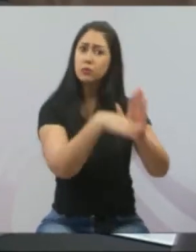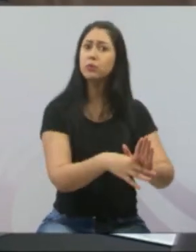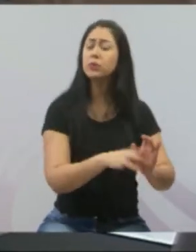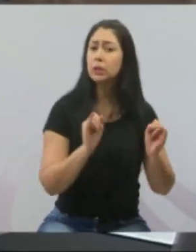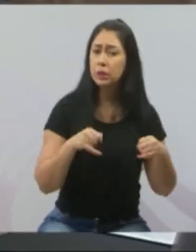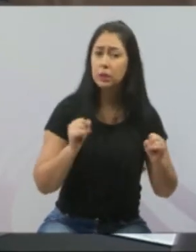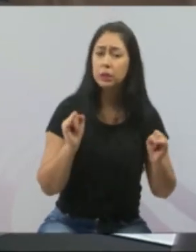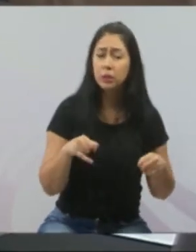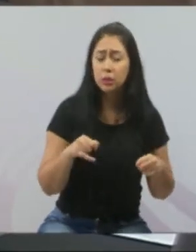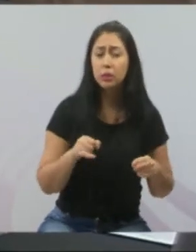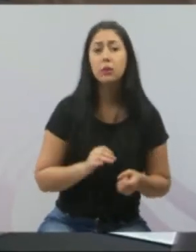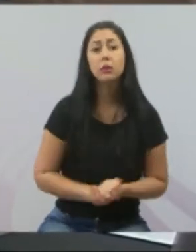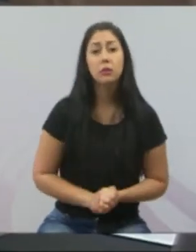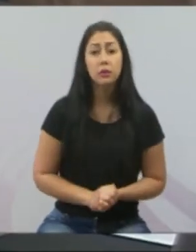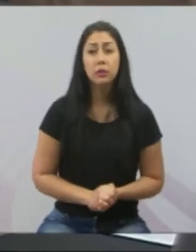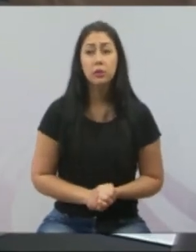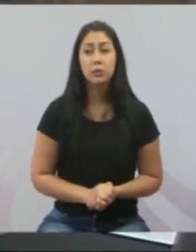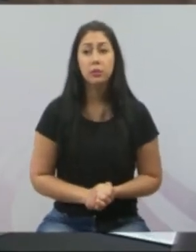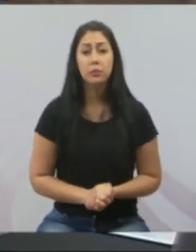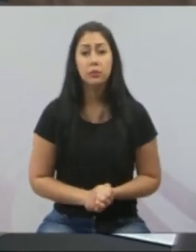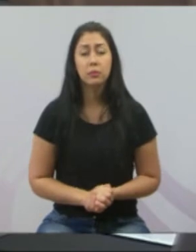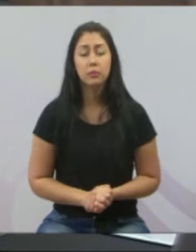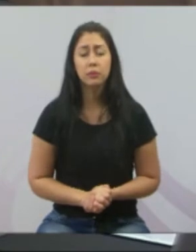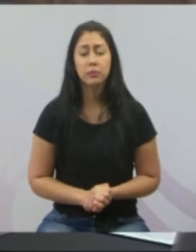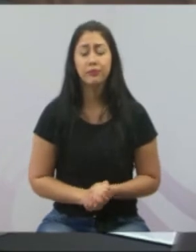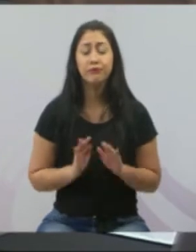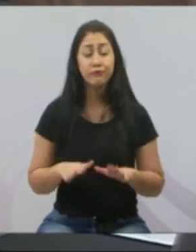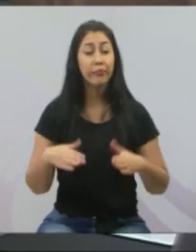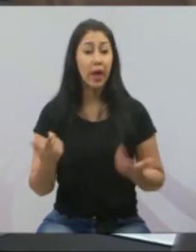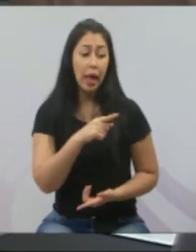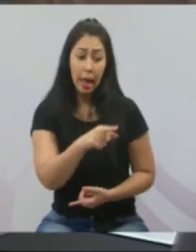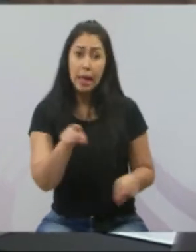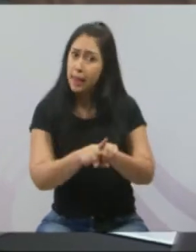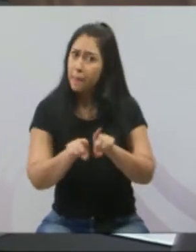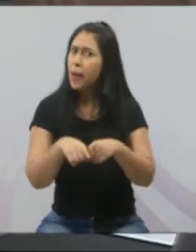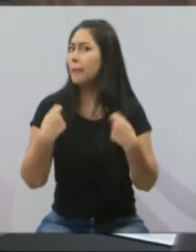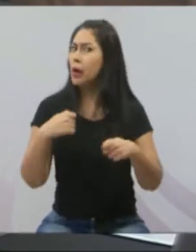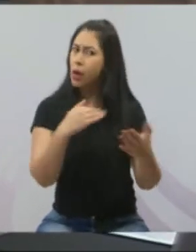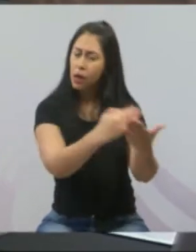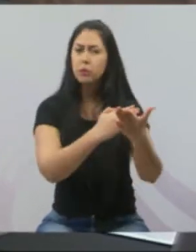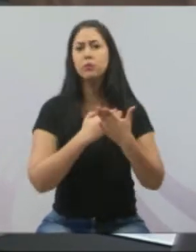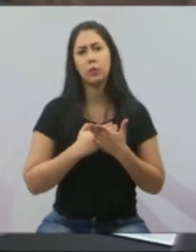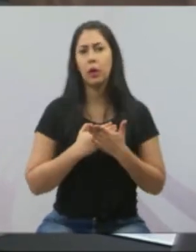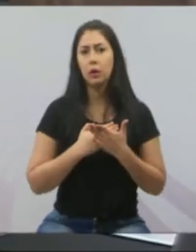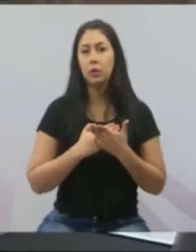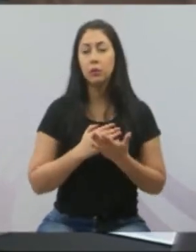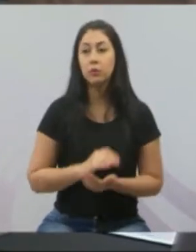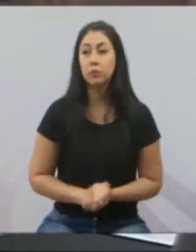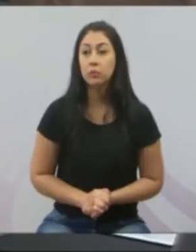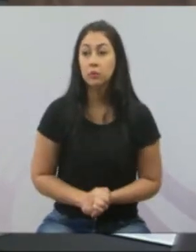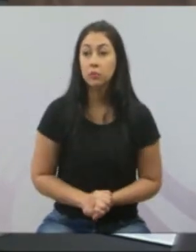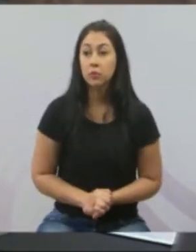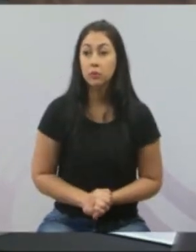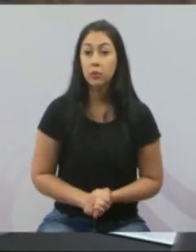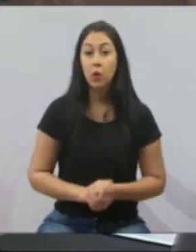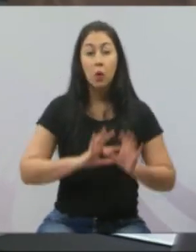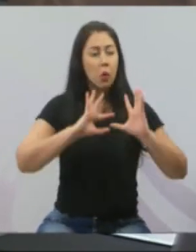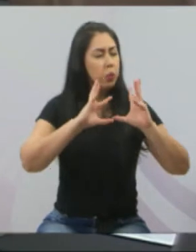alívio na economia, colocando quase 30 bilhões da receita nos aposentados no mercado. Por um lado, foi muito benéfico aos aposentados